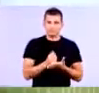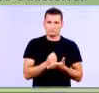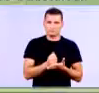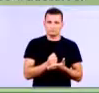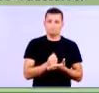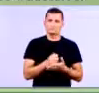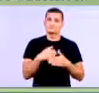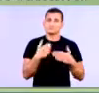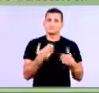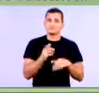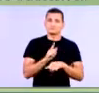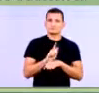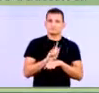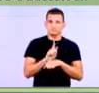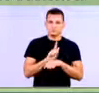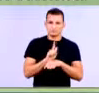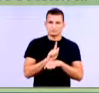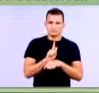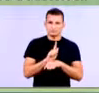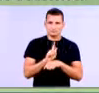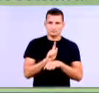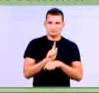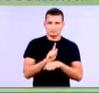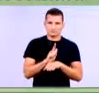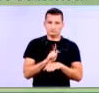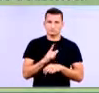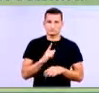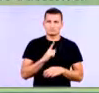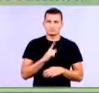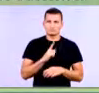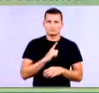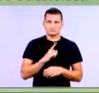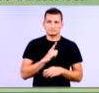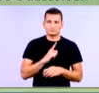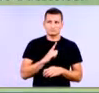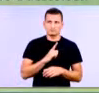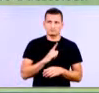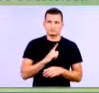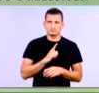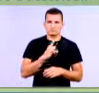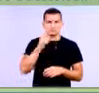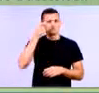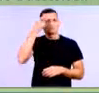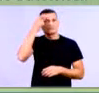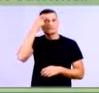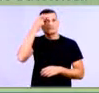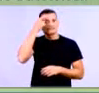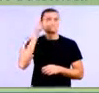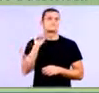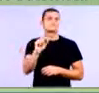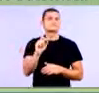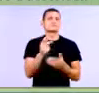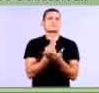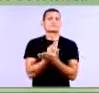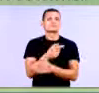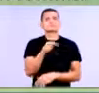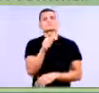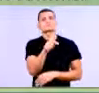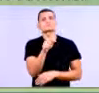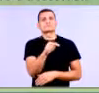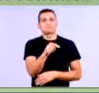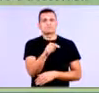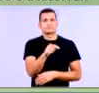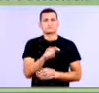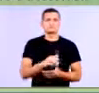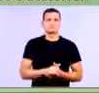a gerência, ela terá real ciência do que está acontecendo ali. O